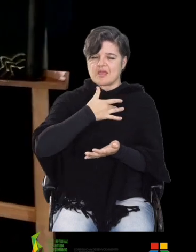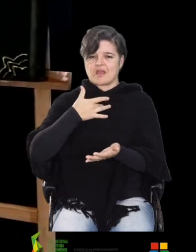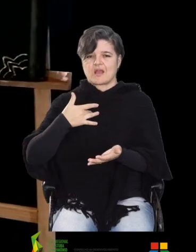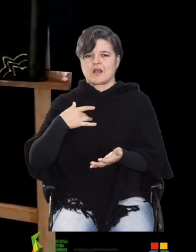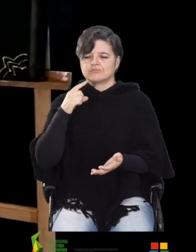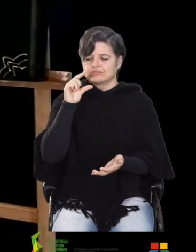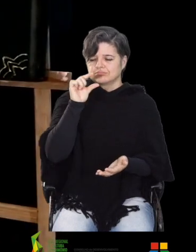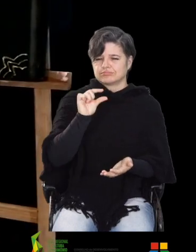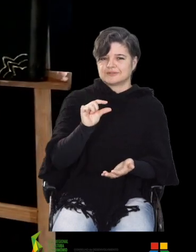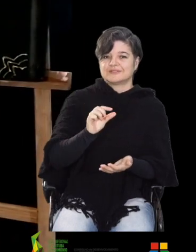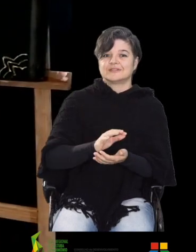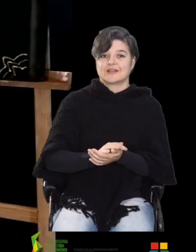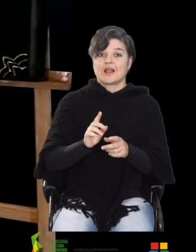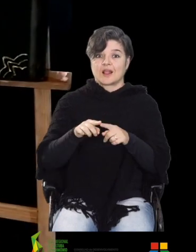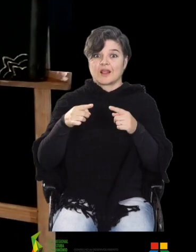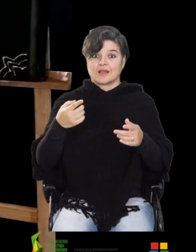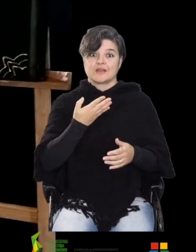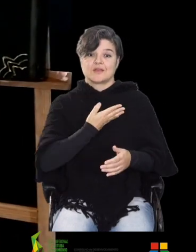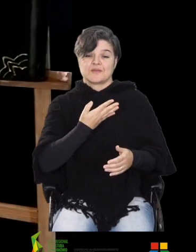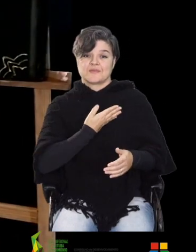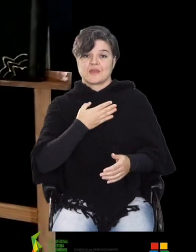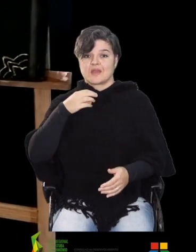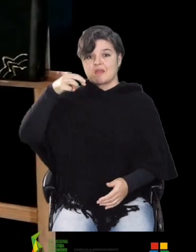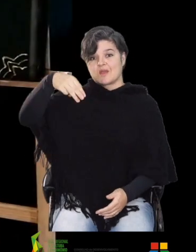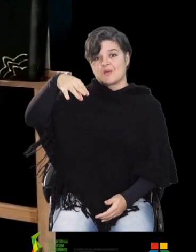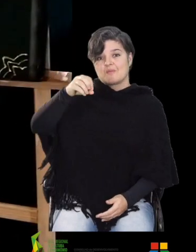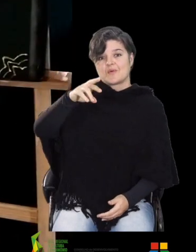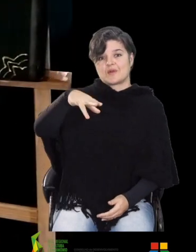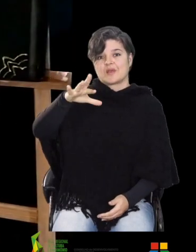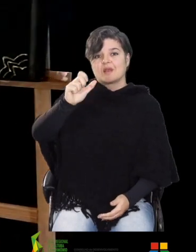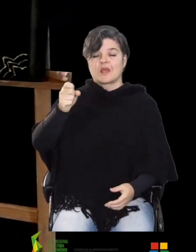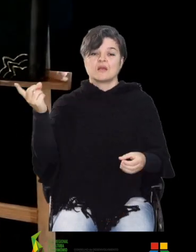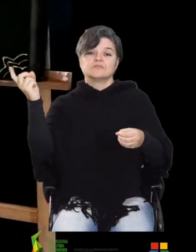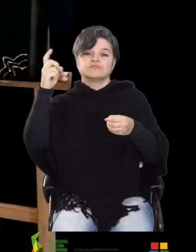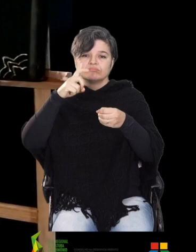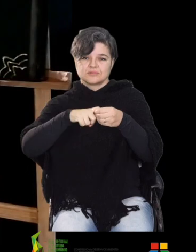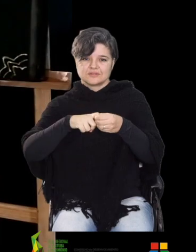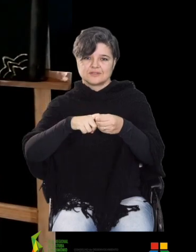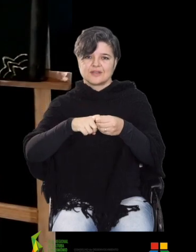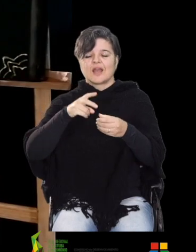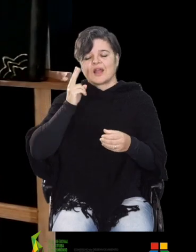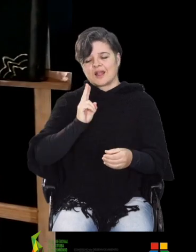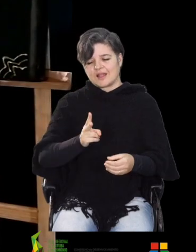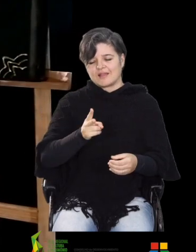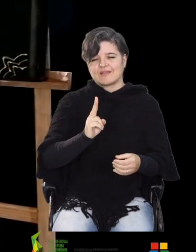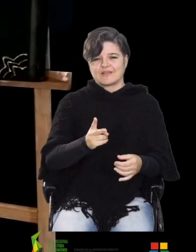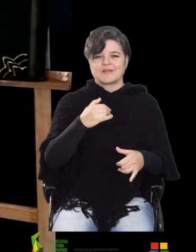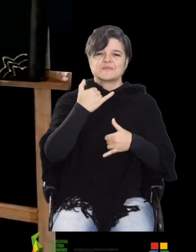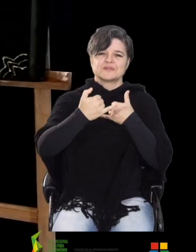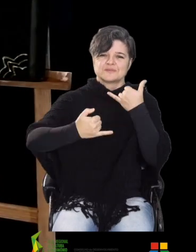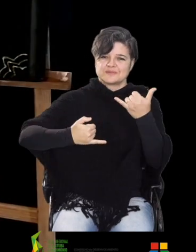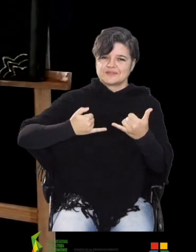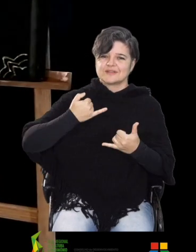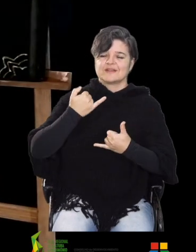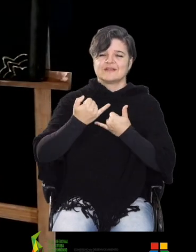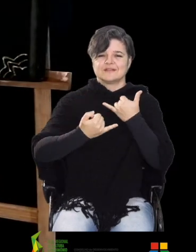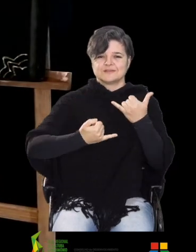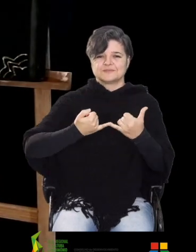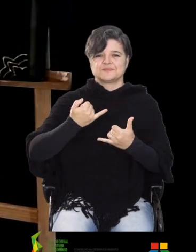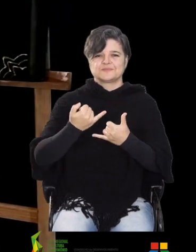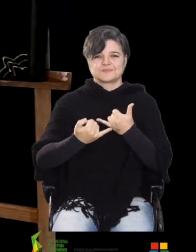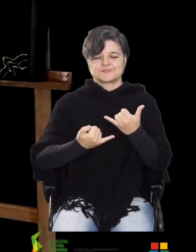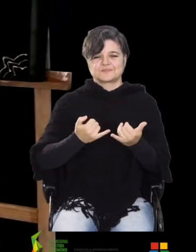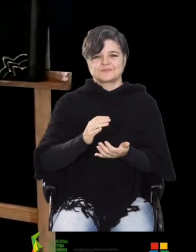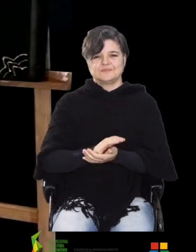foi e no outro dia voltou e outra brincadeira tá claro ensinou